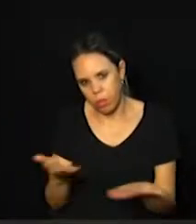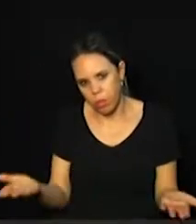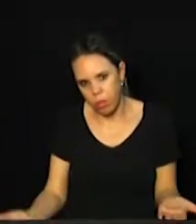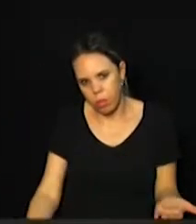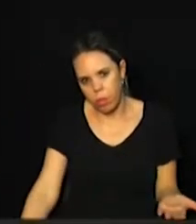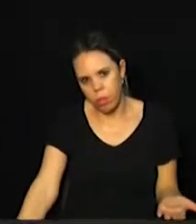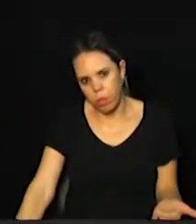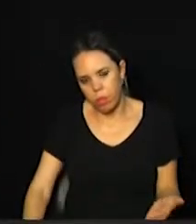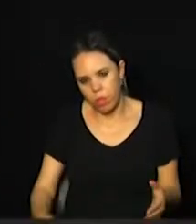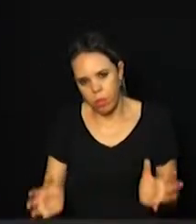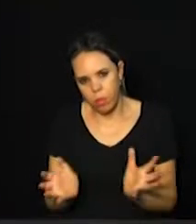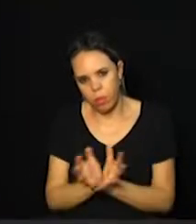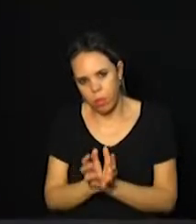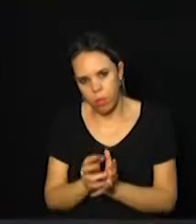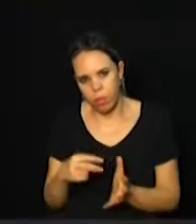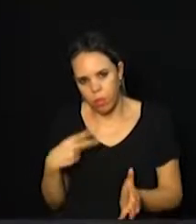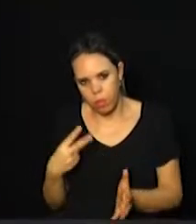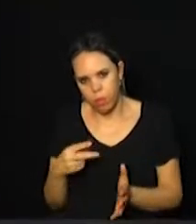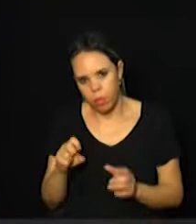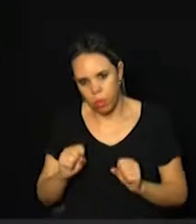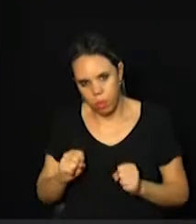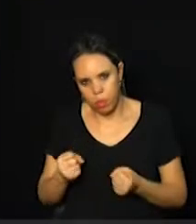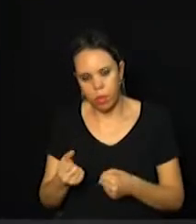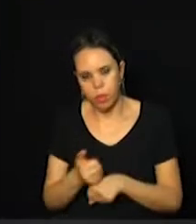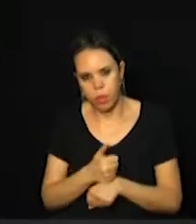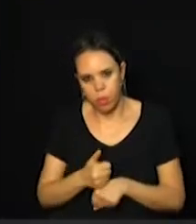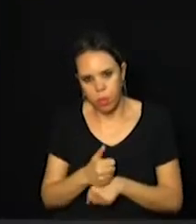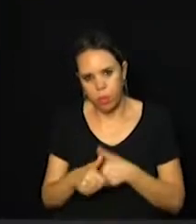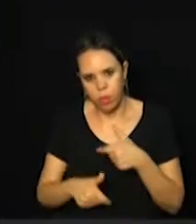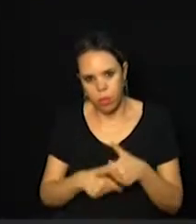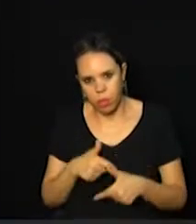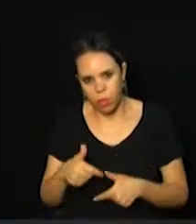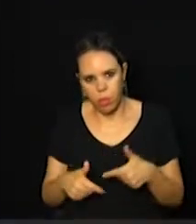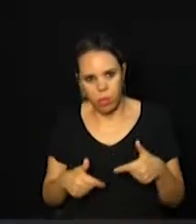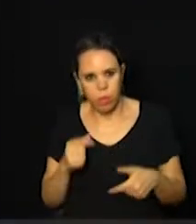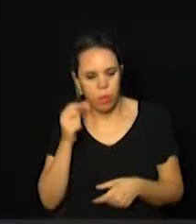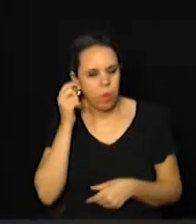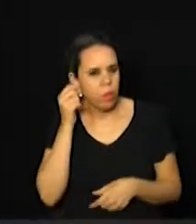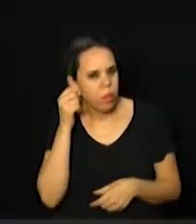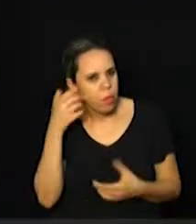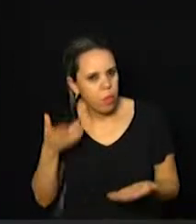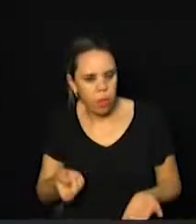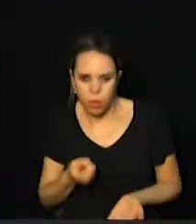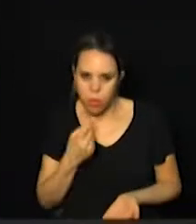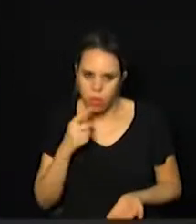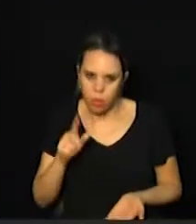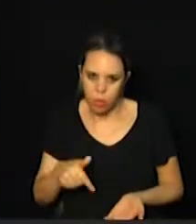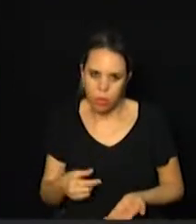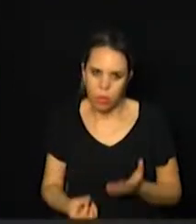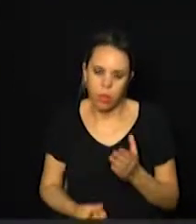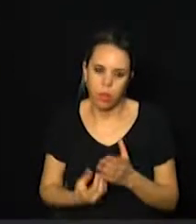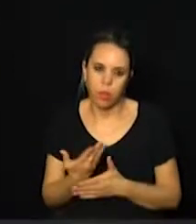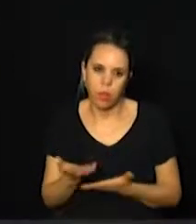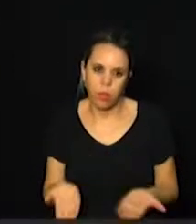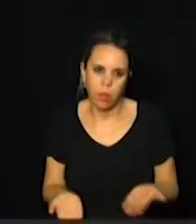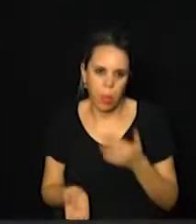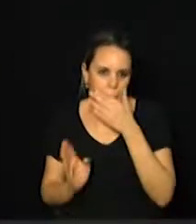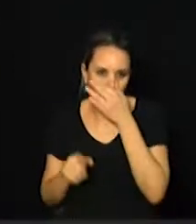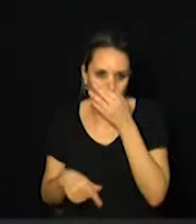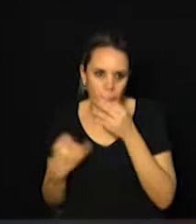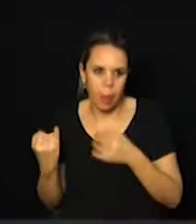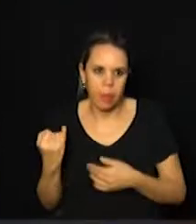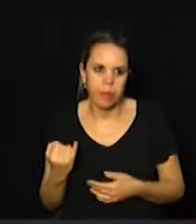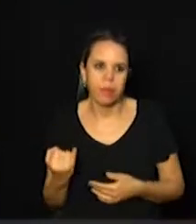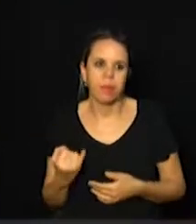dessa frente parlamentar em defesa do emprego que aqui em Campinas instalou isso é